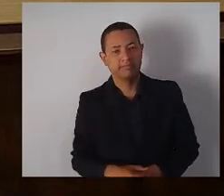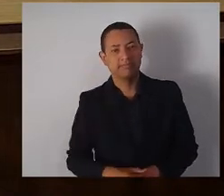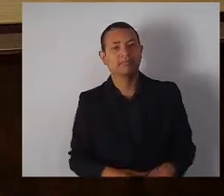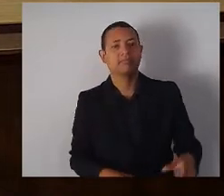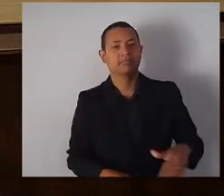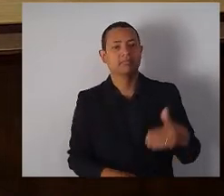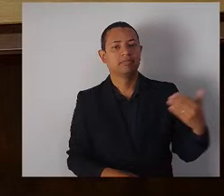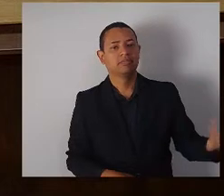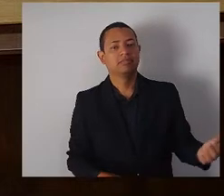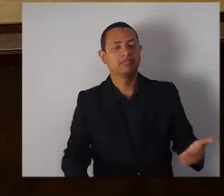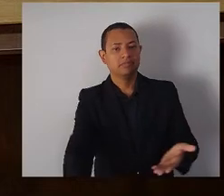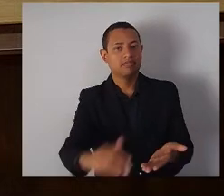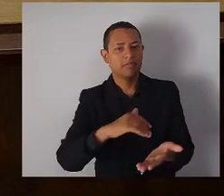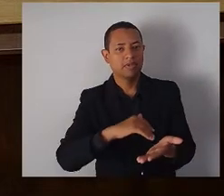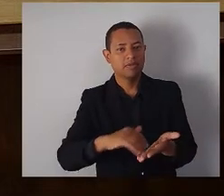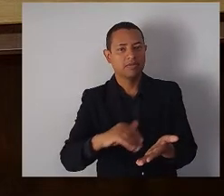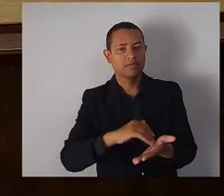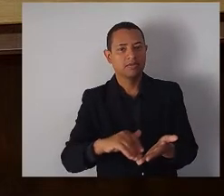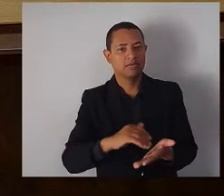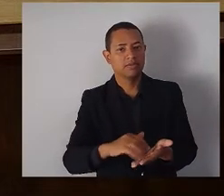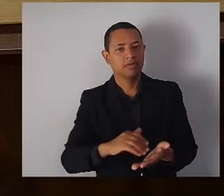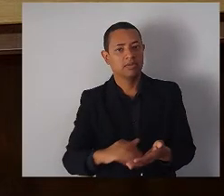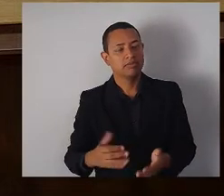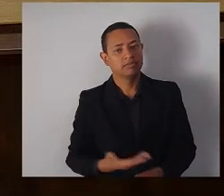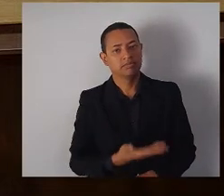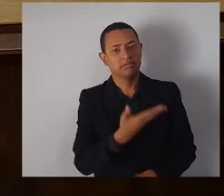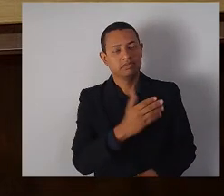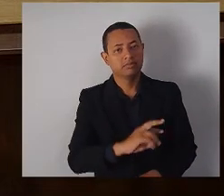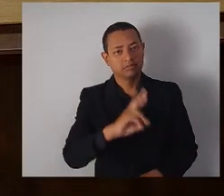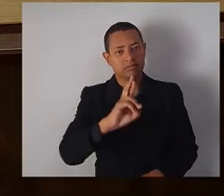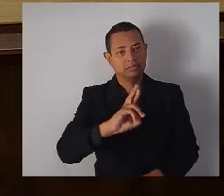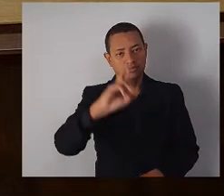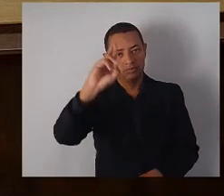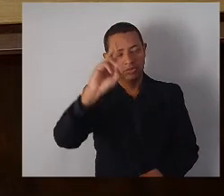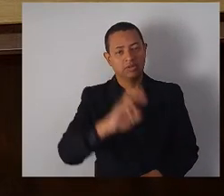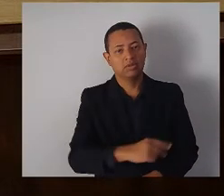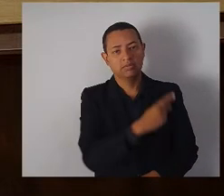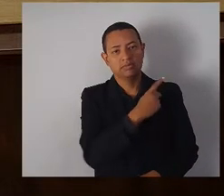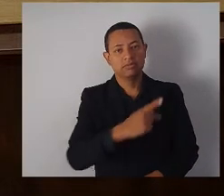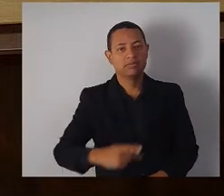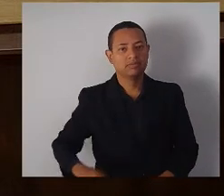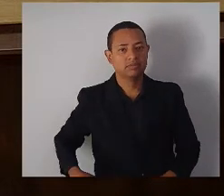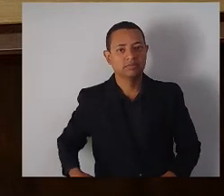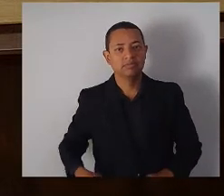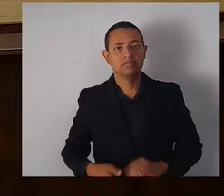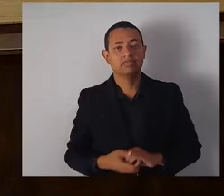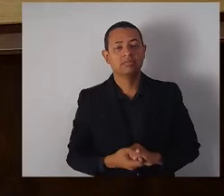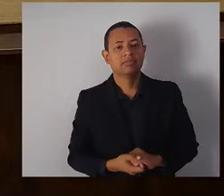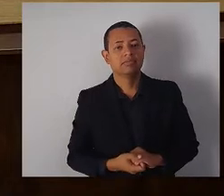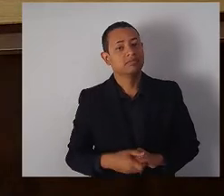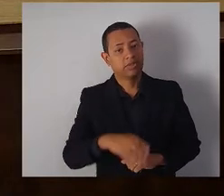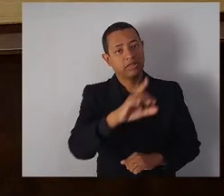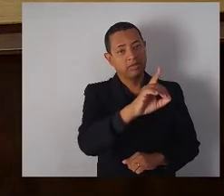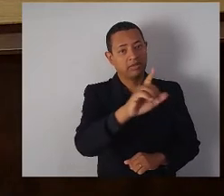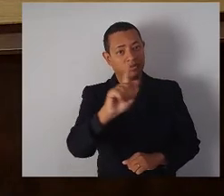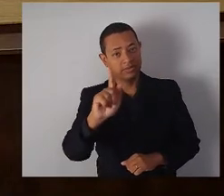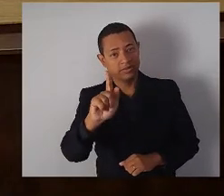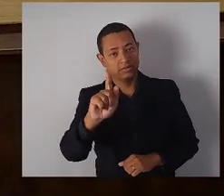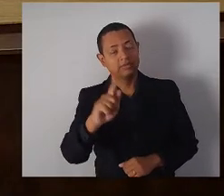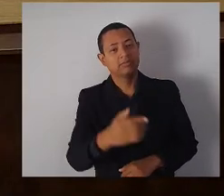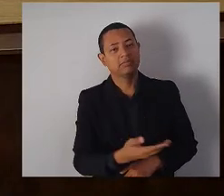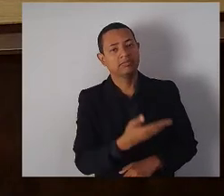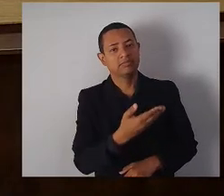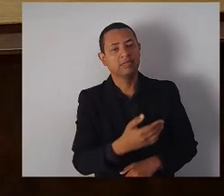o secretário-geral, diretor-geral da presidência, DG, o doutor